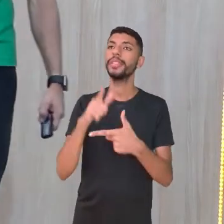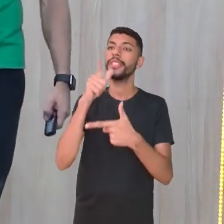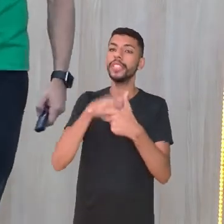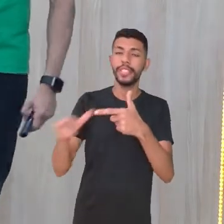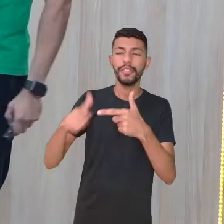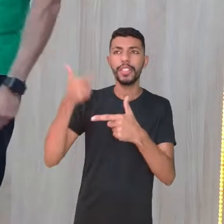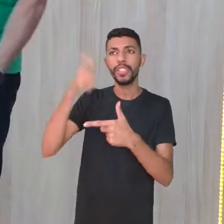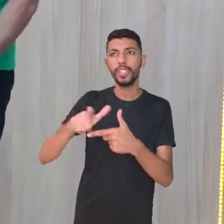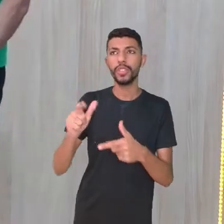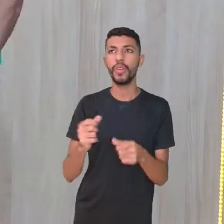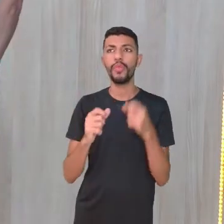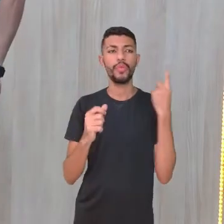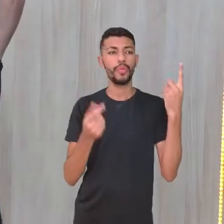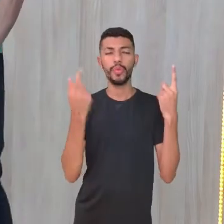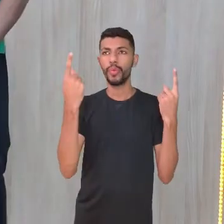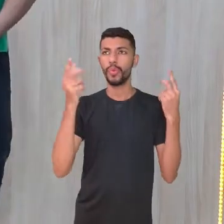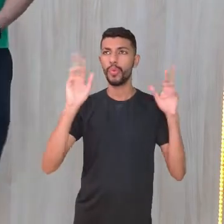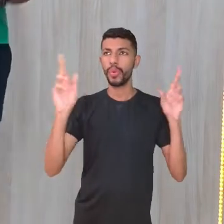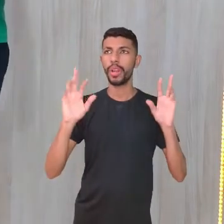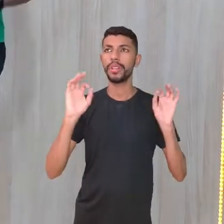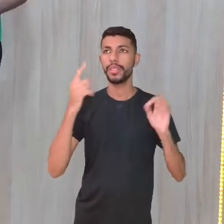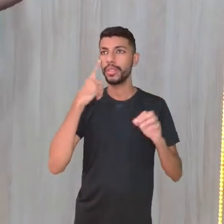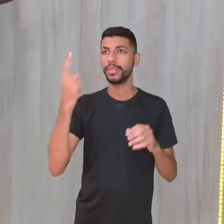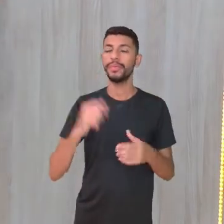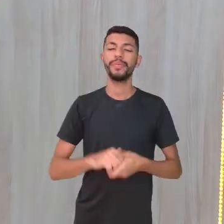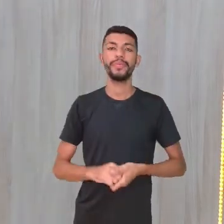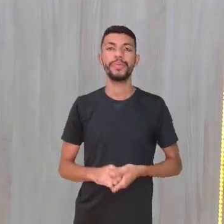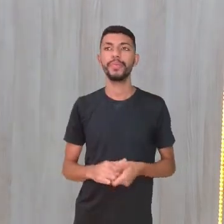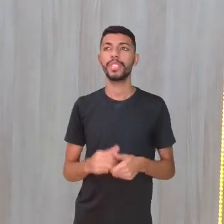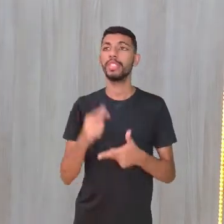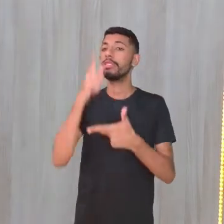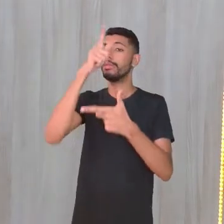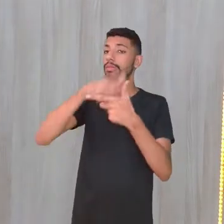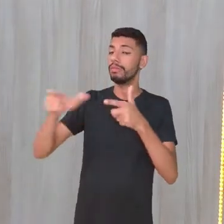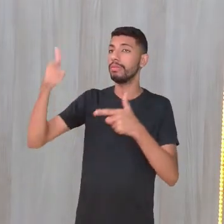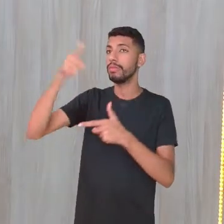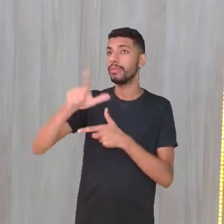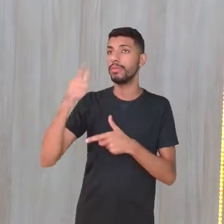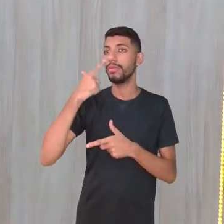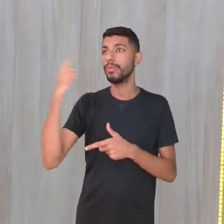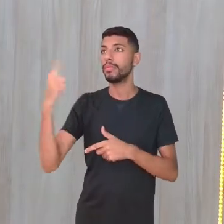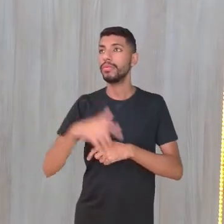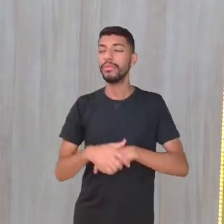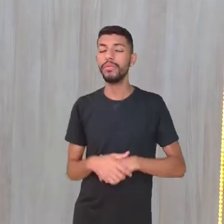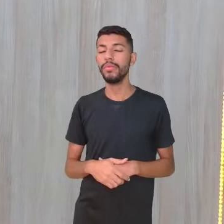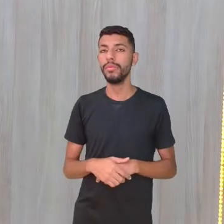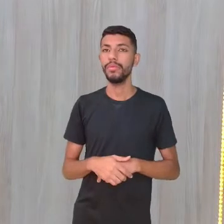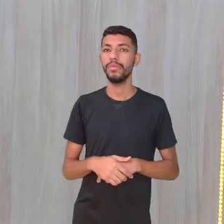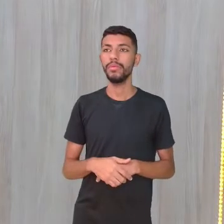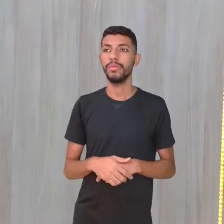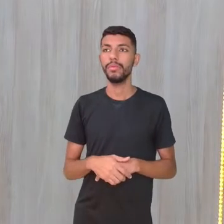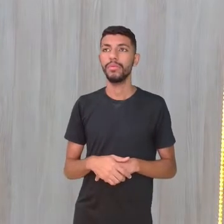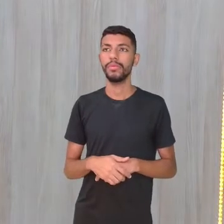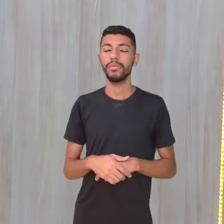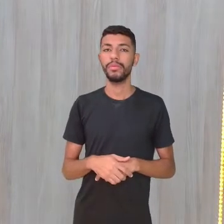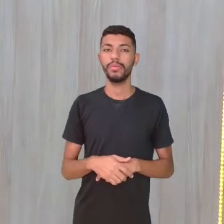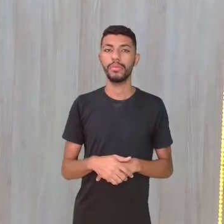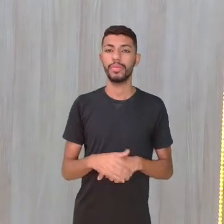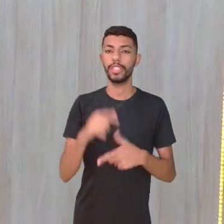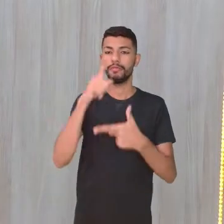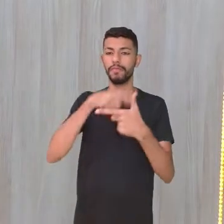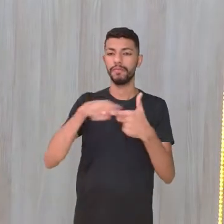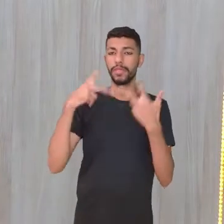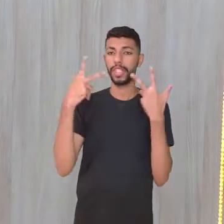dividir na metade de novo, certo? Então, quando eu faço essa divisão do R$1 dividido em 2 pedaços iguais,